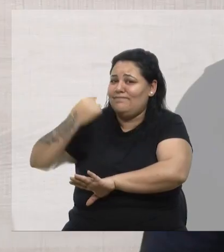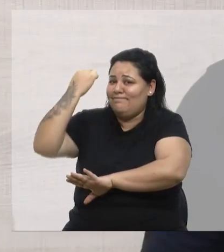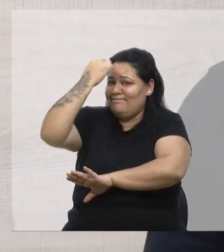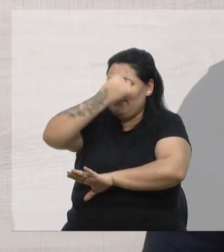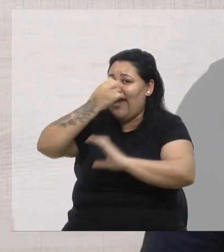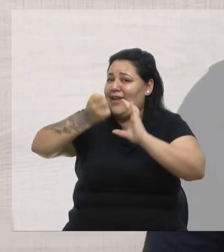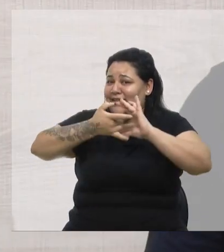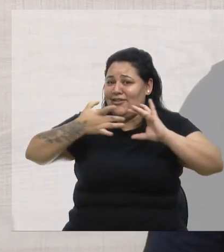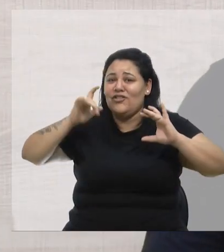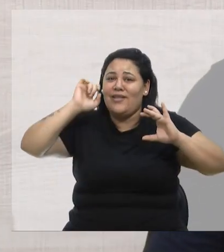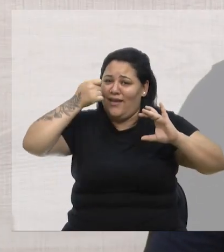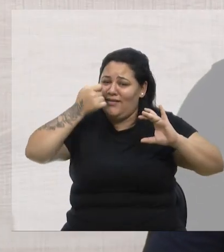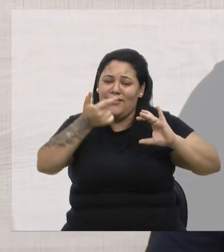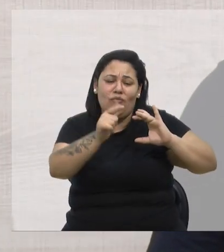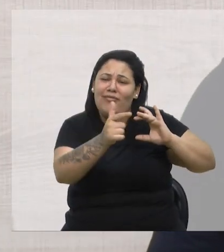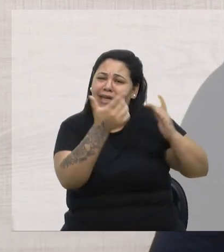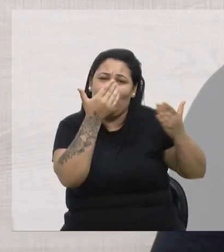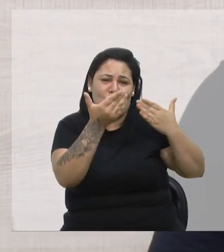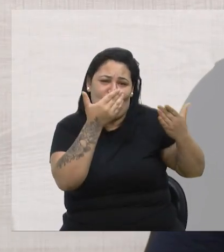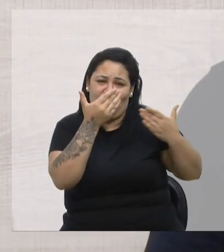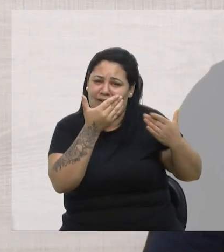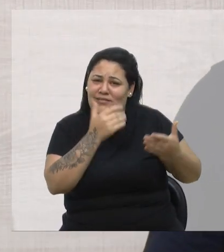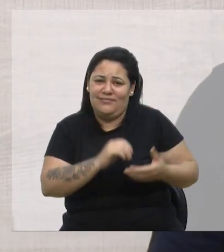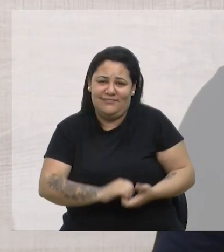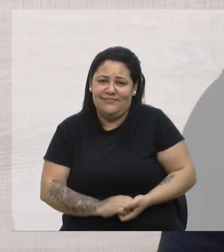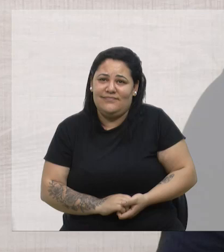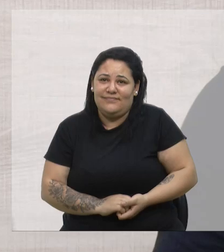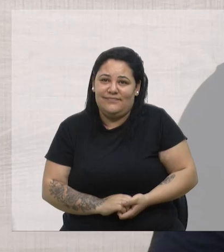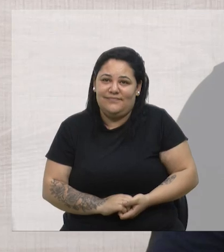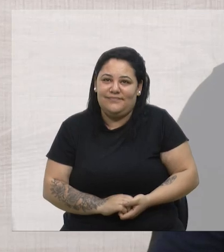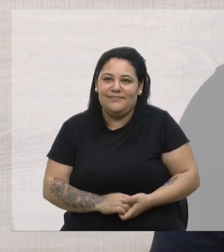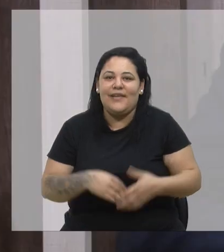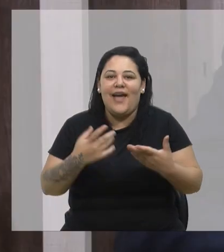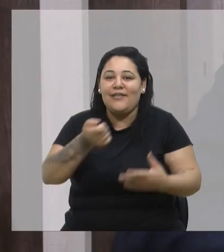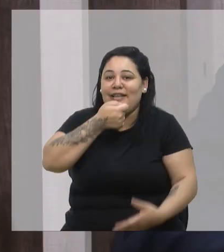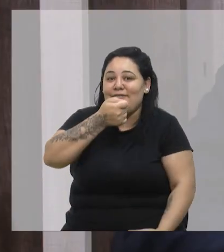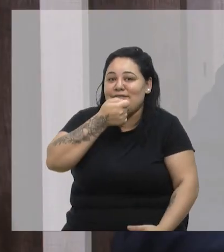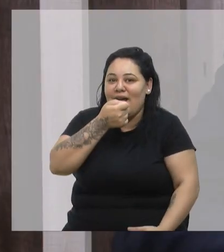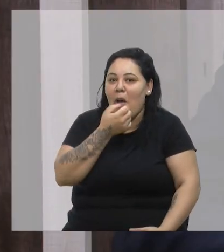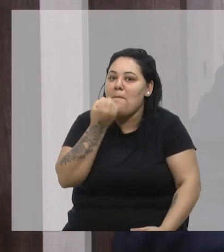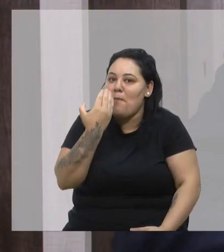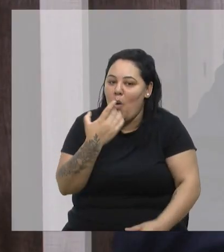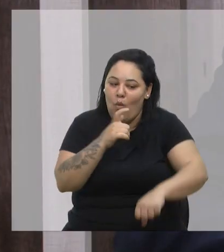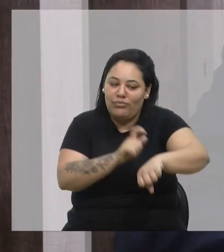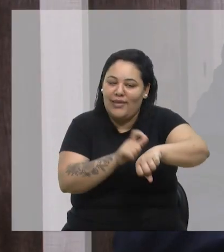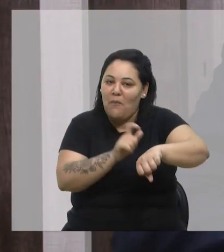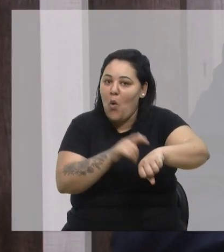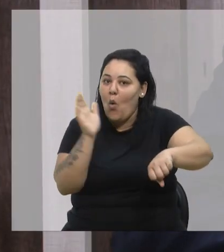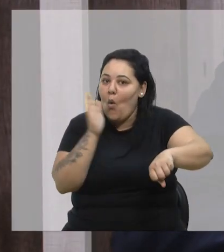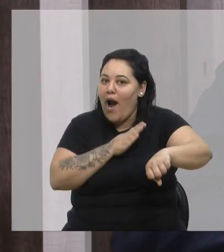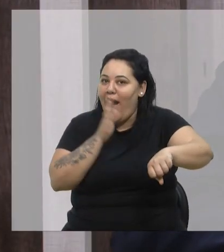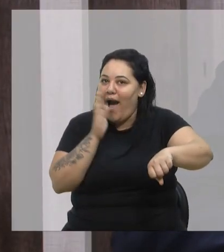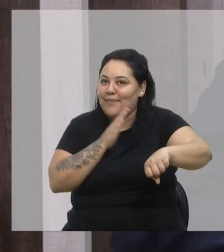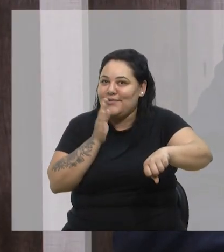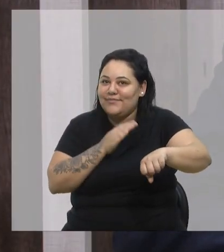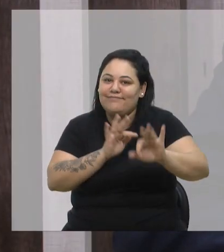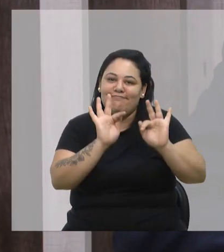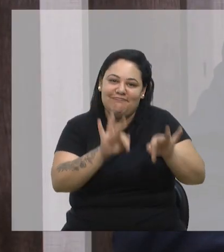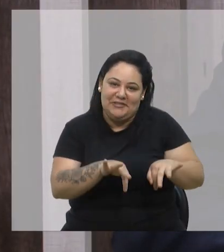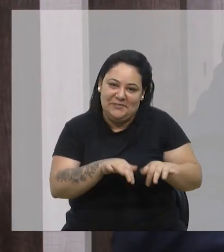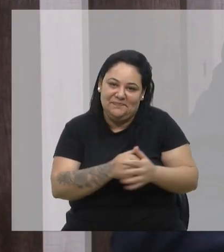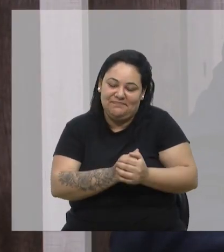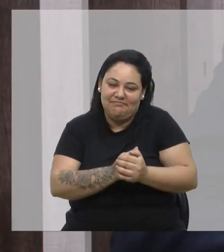tem traços negroides, então não tem dúvida sobre isso. Bem, quando os entrevistados são bons, o tempo voa,